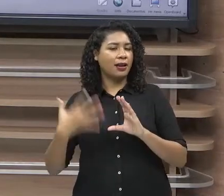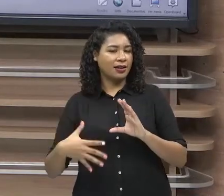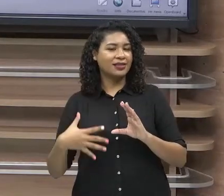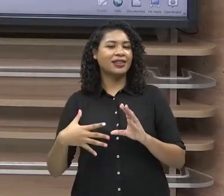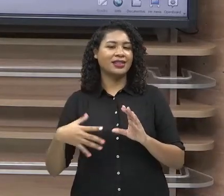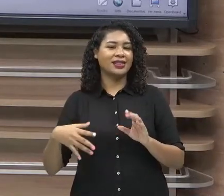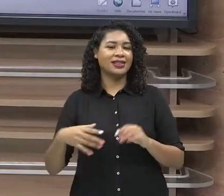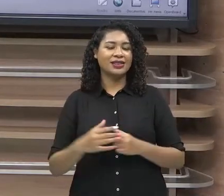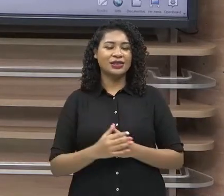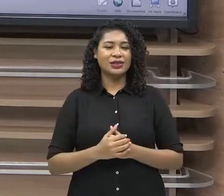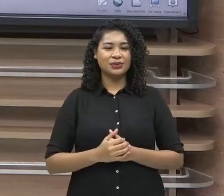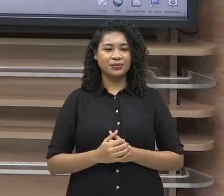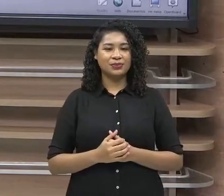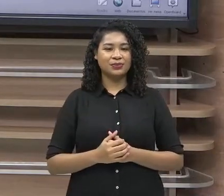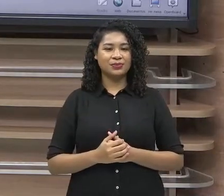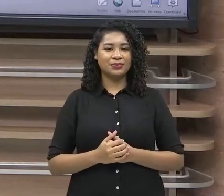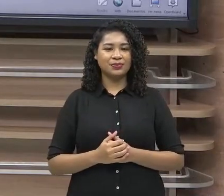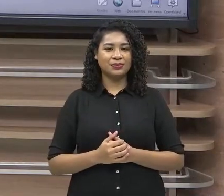outras